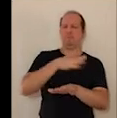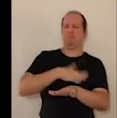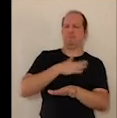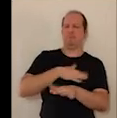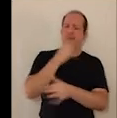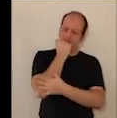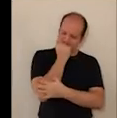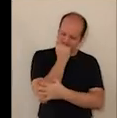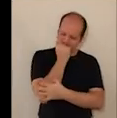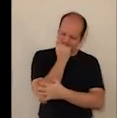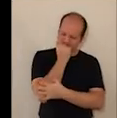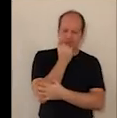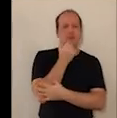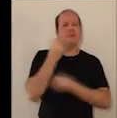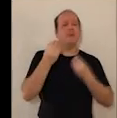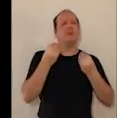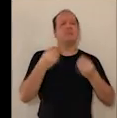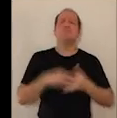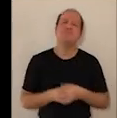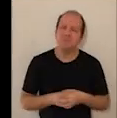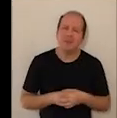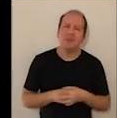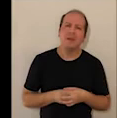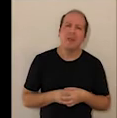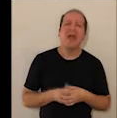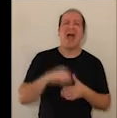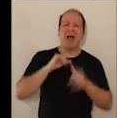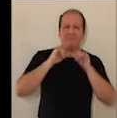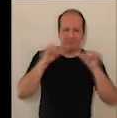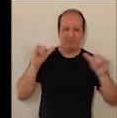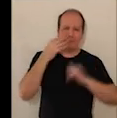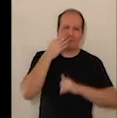Meu Deus. Diga a Messer Volpone que...